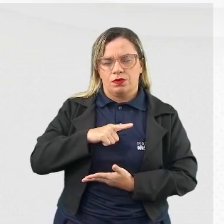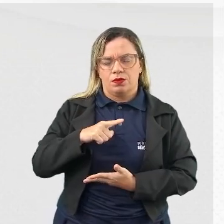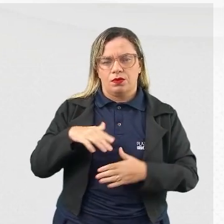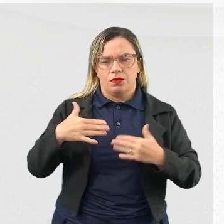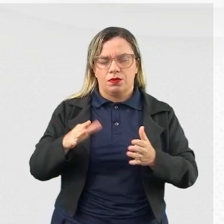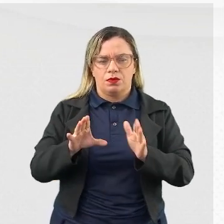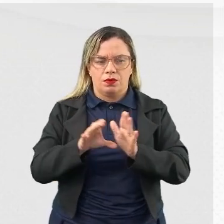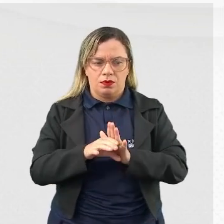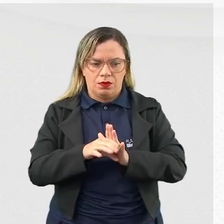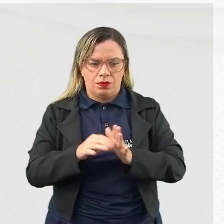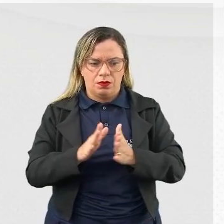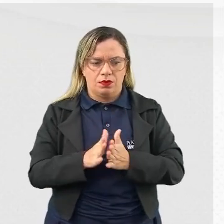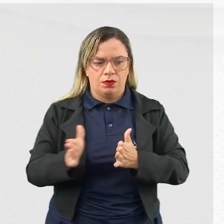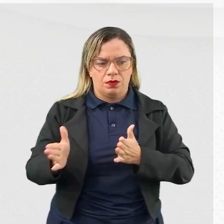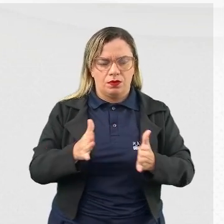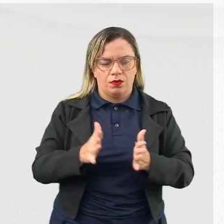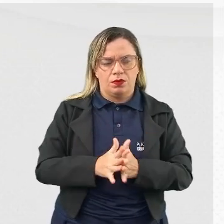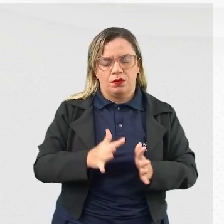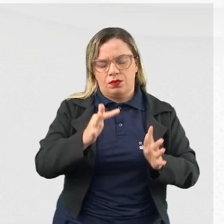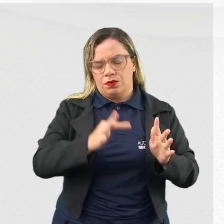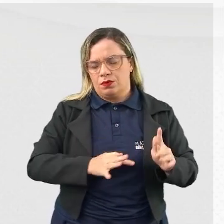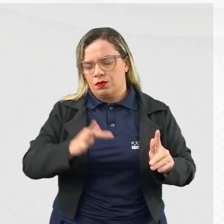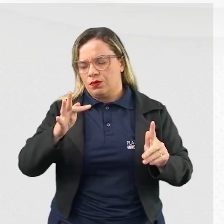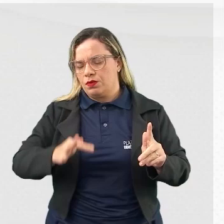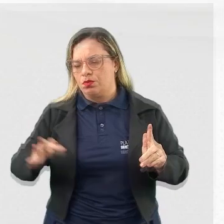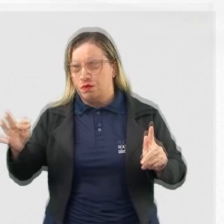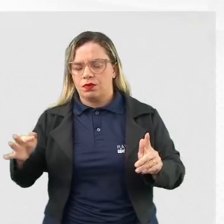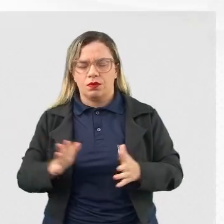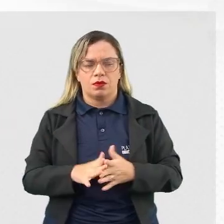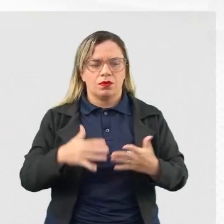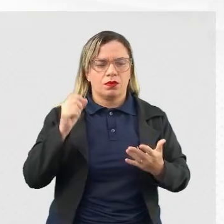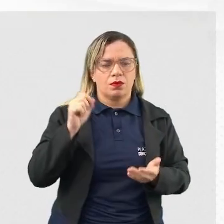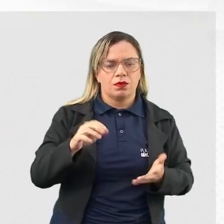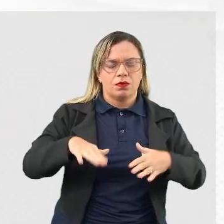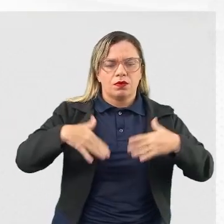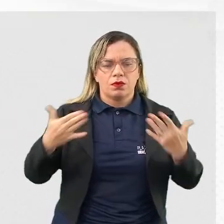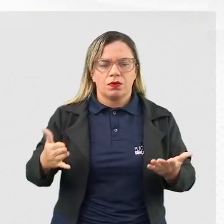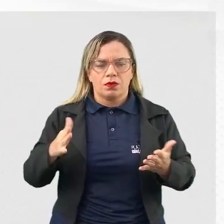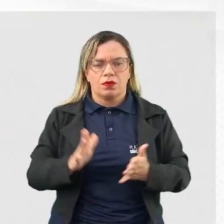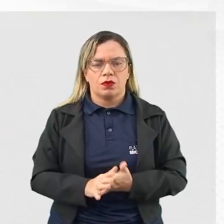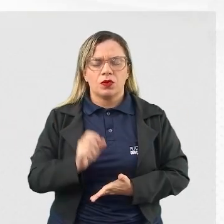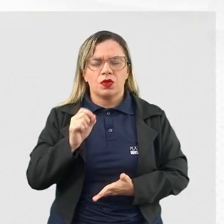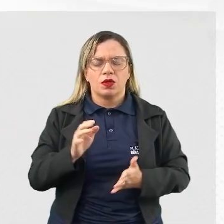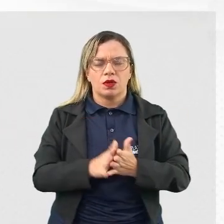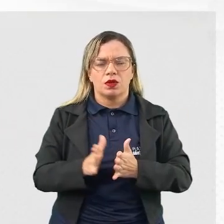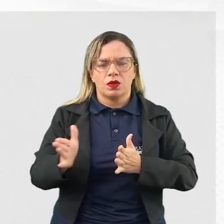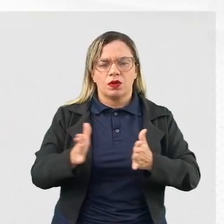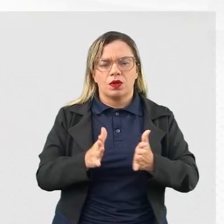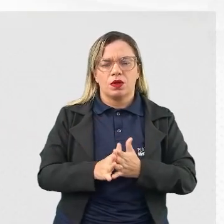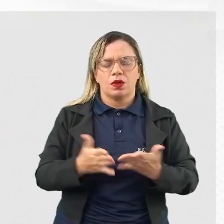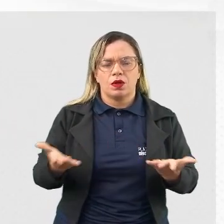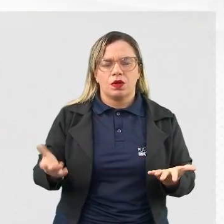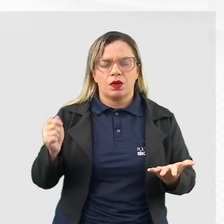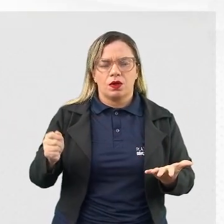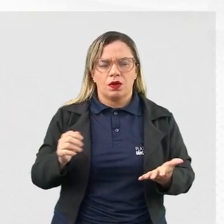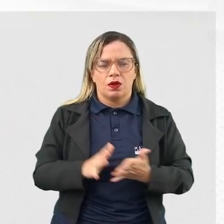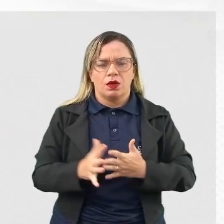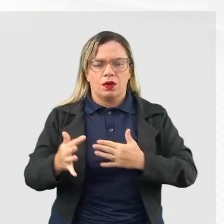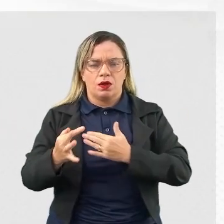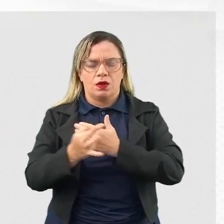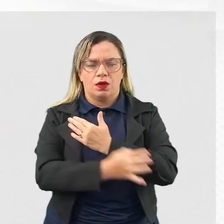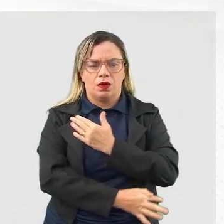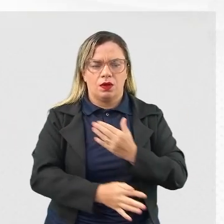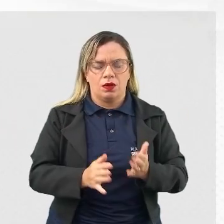de período e de frequência, tá bom? Então, ó, o que é período? Período na física